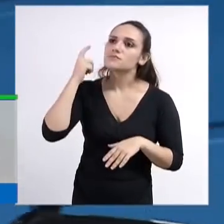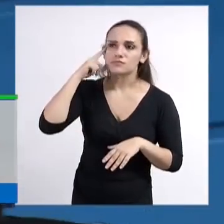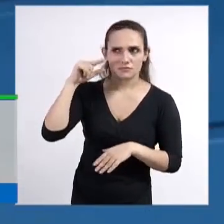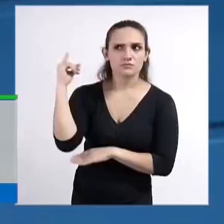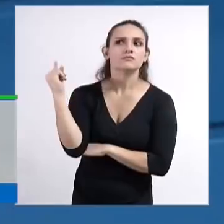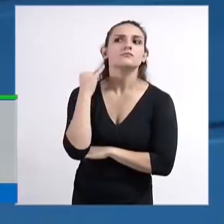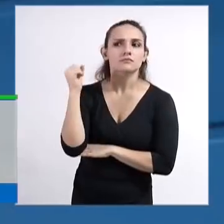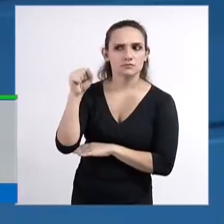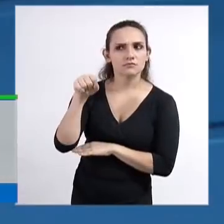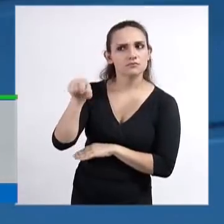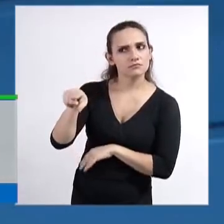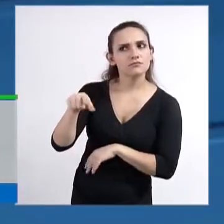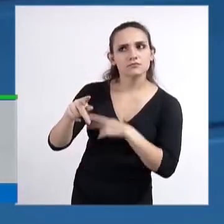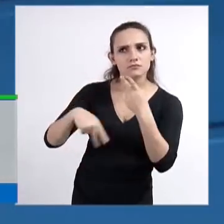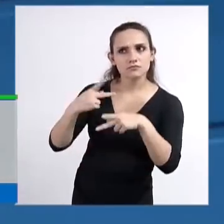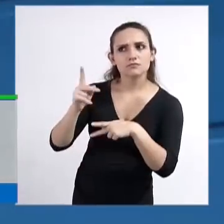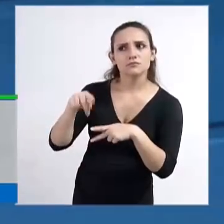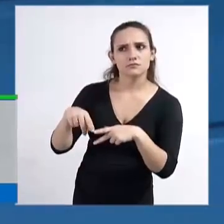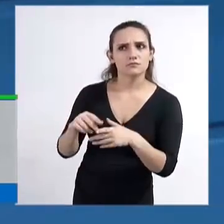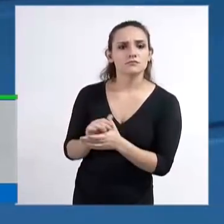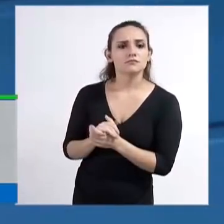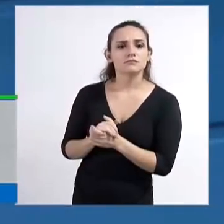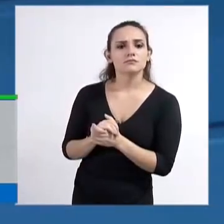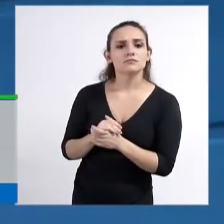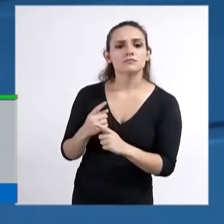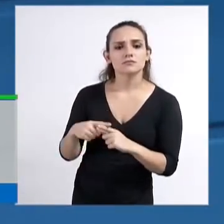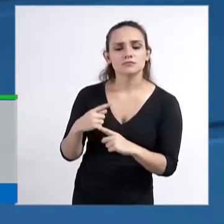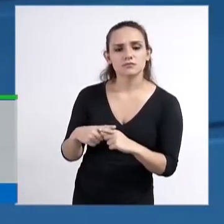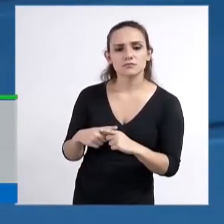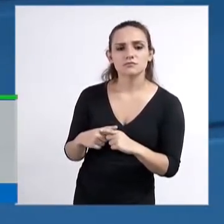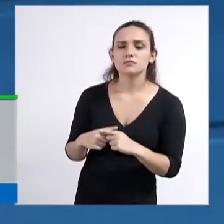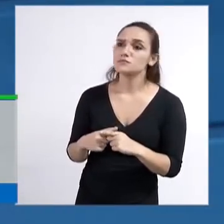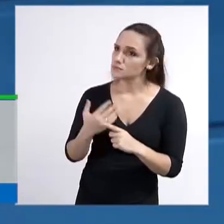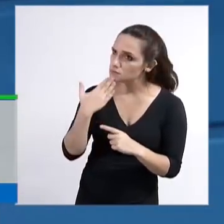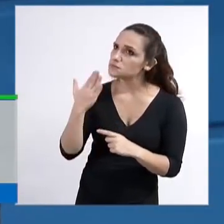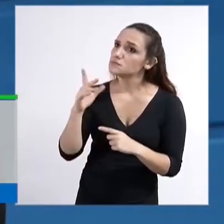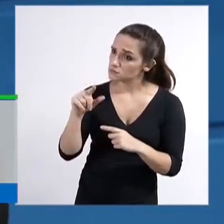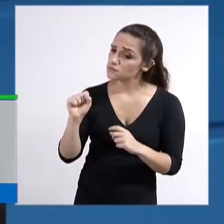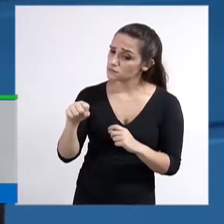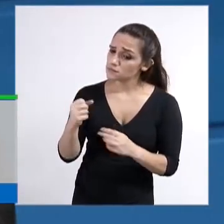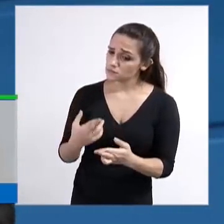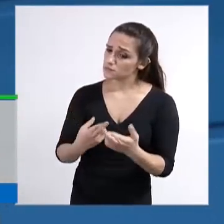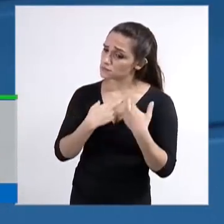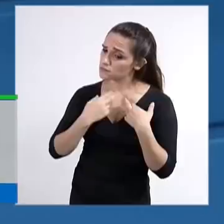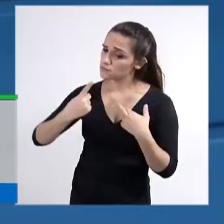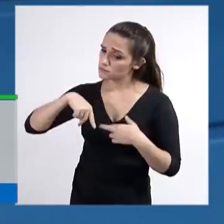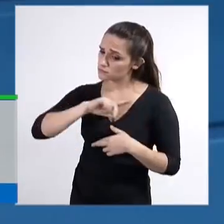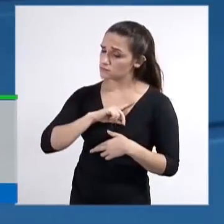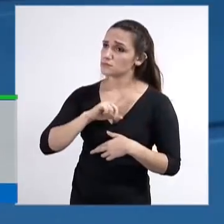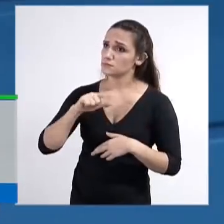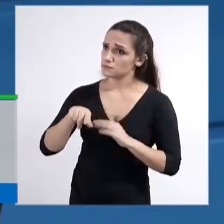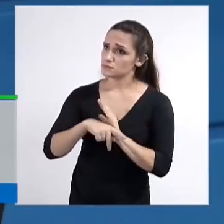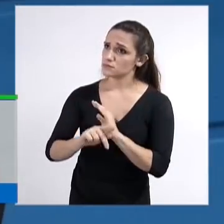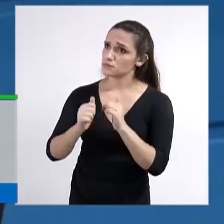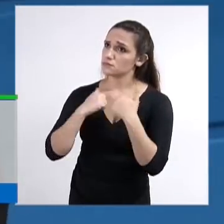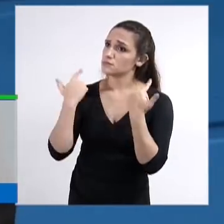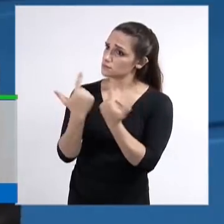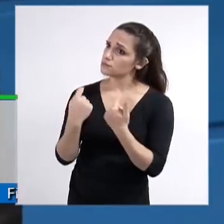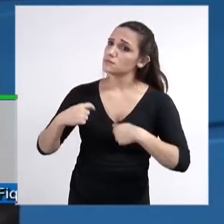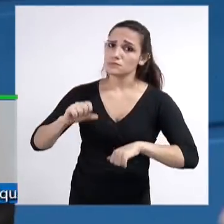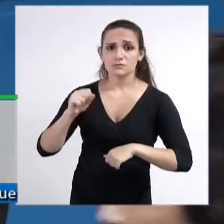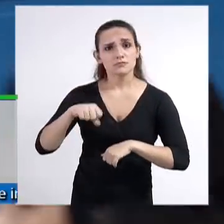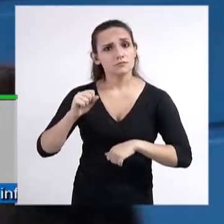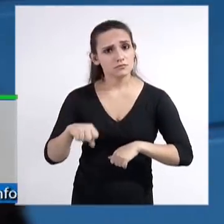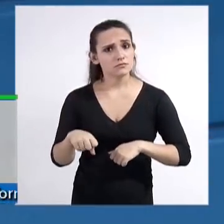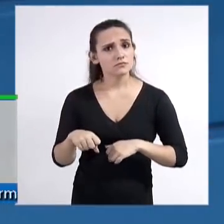Vossa Excelência, quando traz de volta para essa casa, avoca a competência para encampar e começar